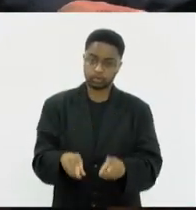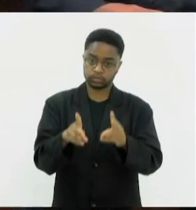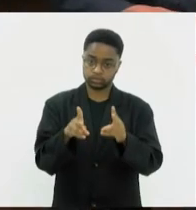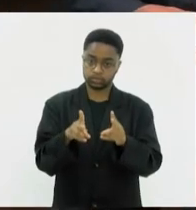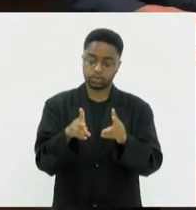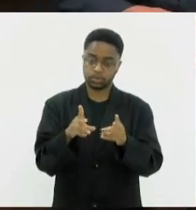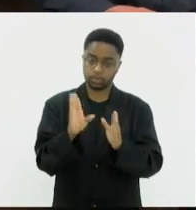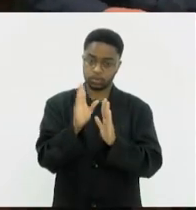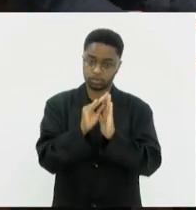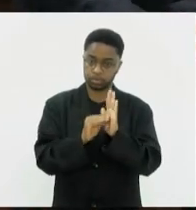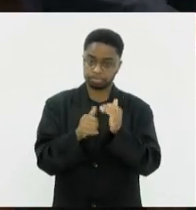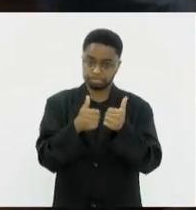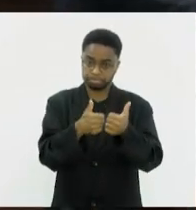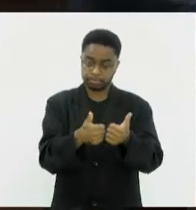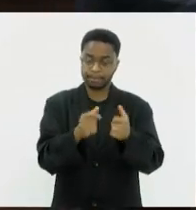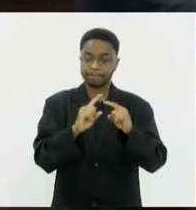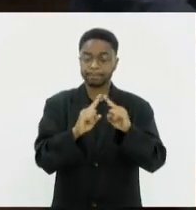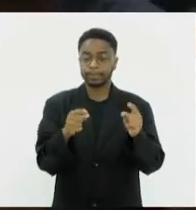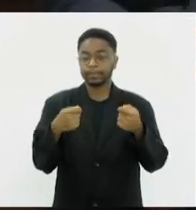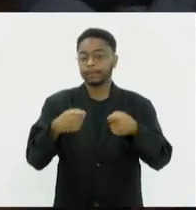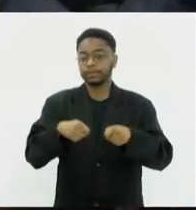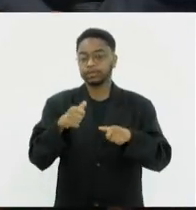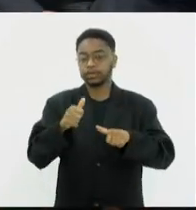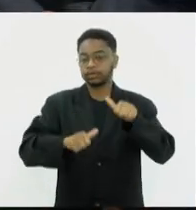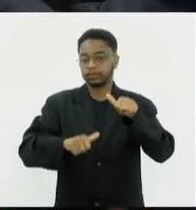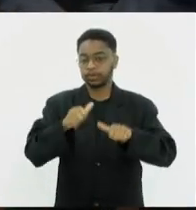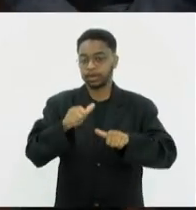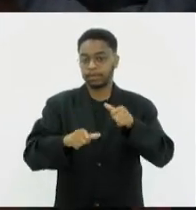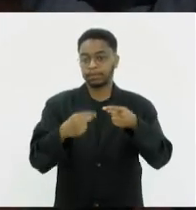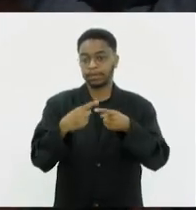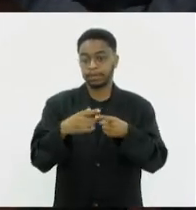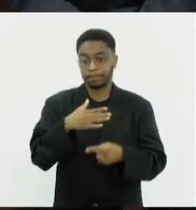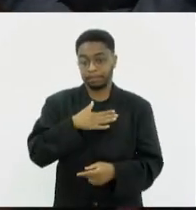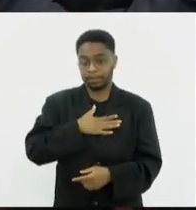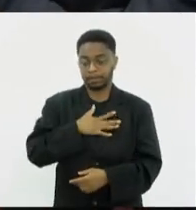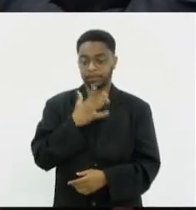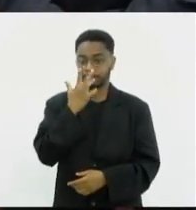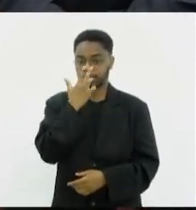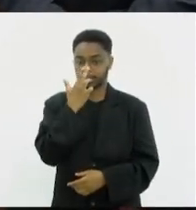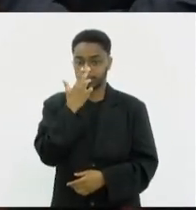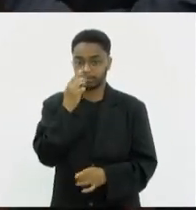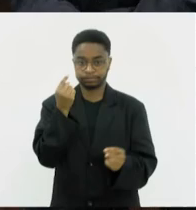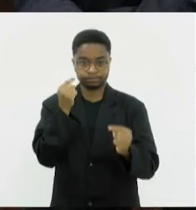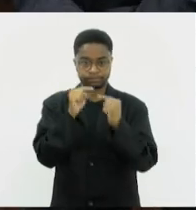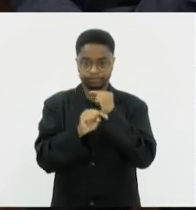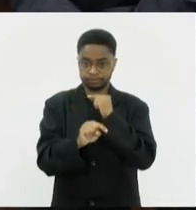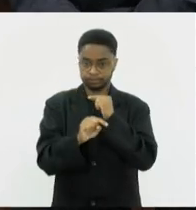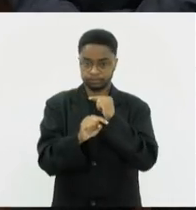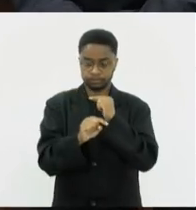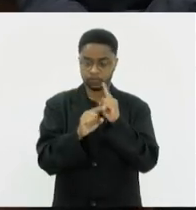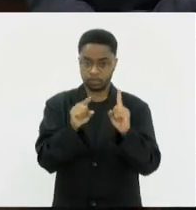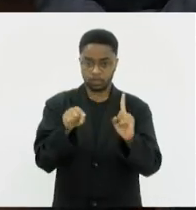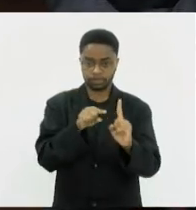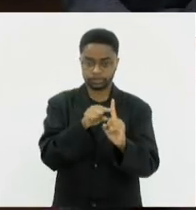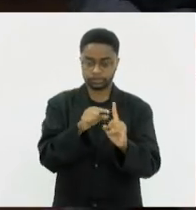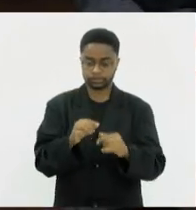esse conteúdo, ok, mas que fizesse análise, porque me parecia fora de propósito. E